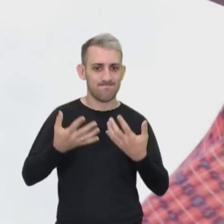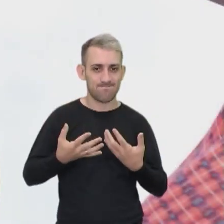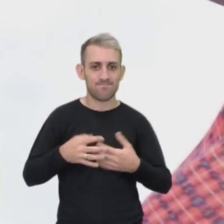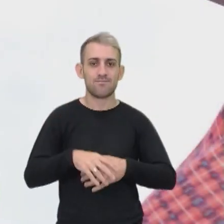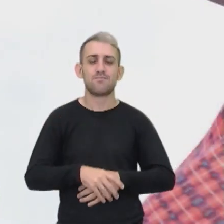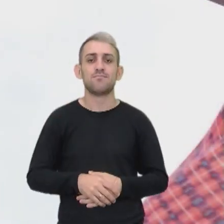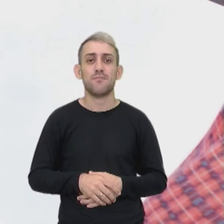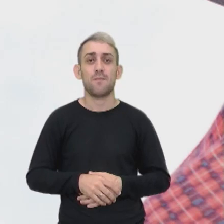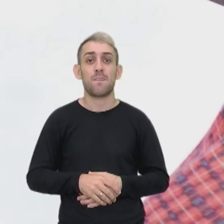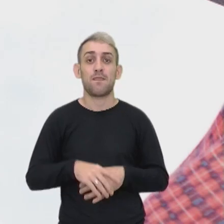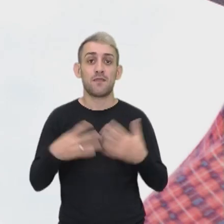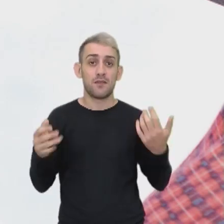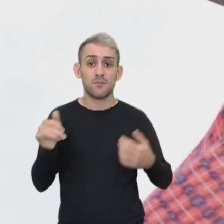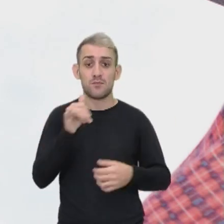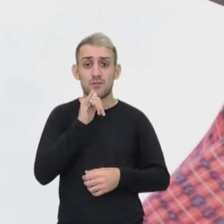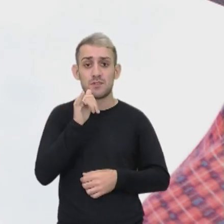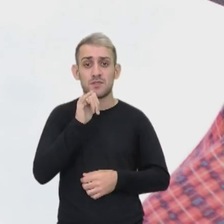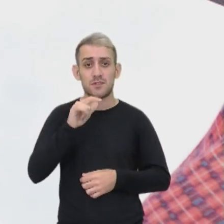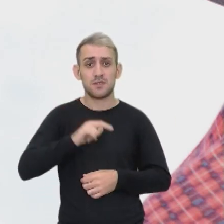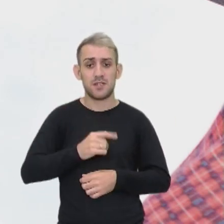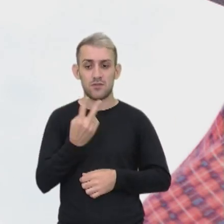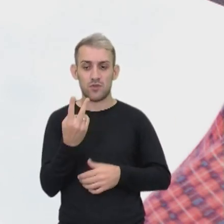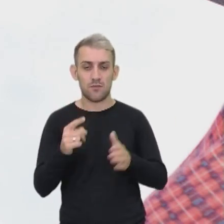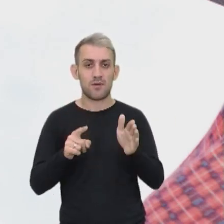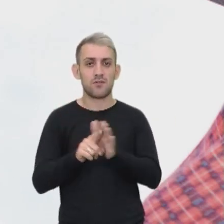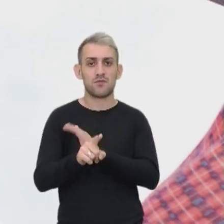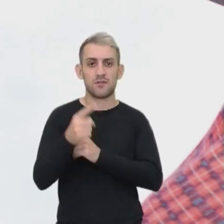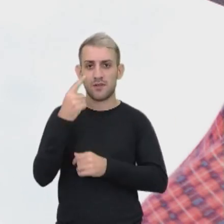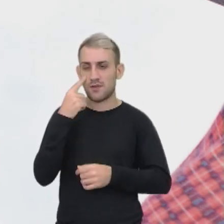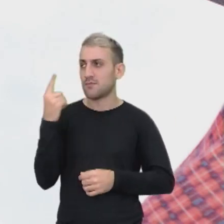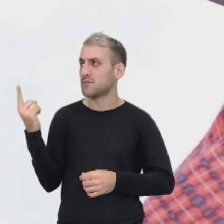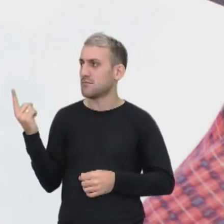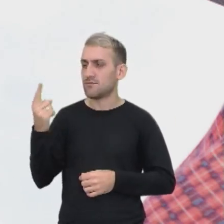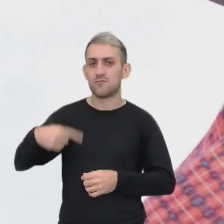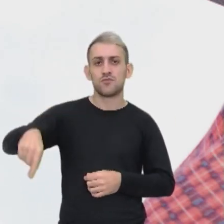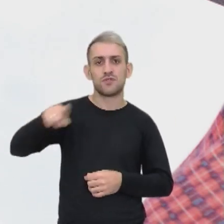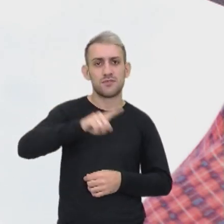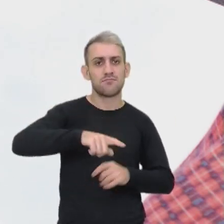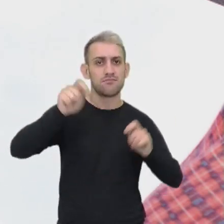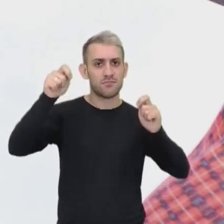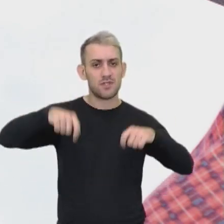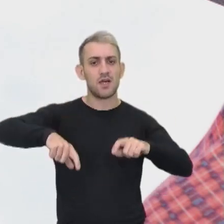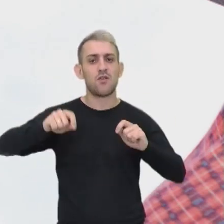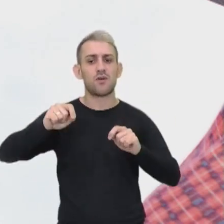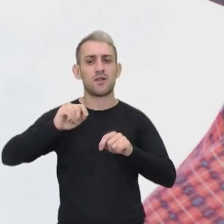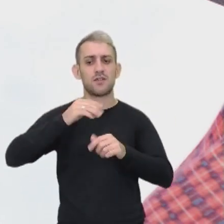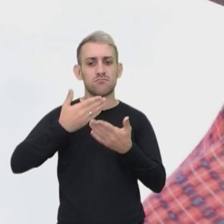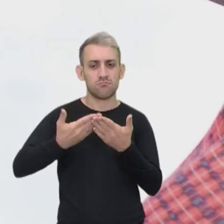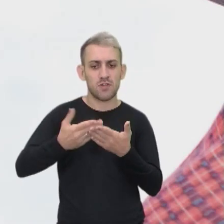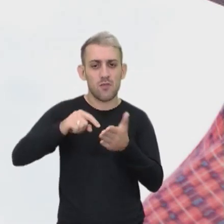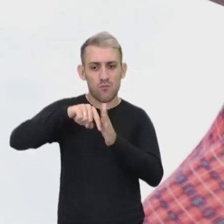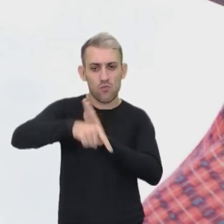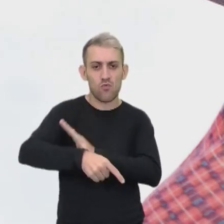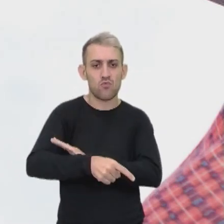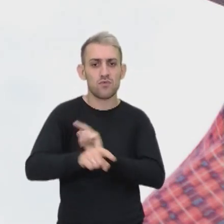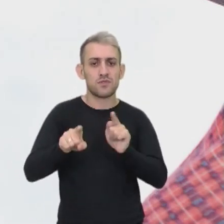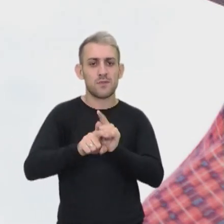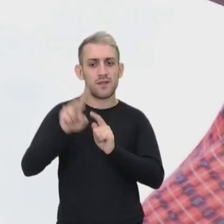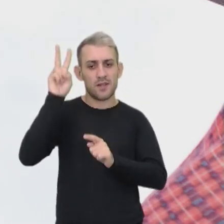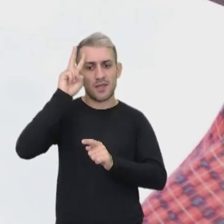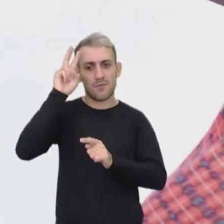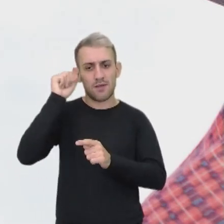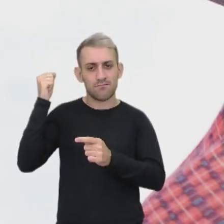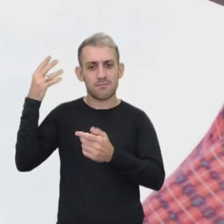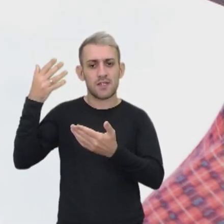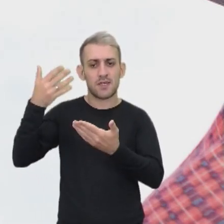Né? Então, pessoal, esses dois questionamentos estão aí para a gente né, se aprofundar um pouco mais e retomar isso,